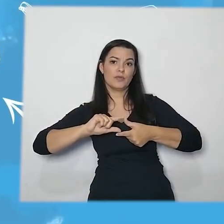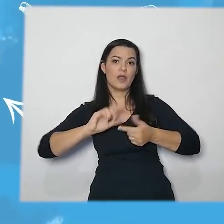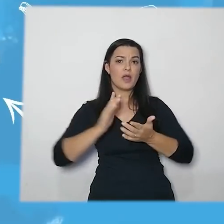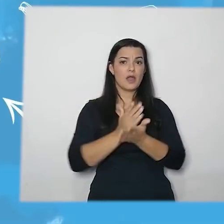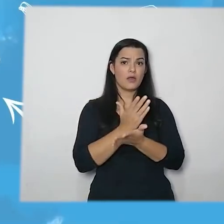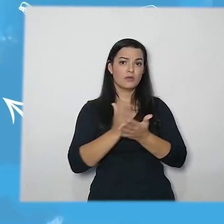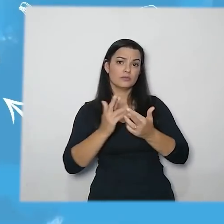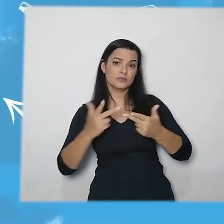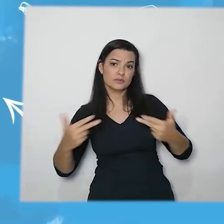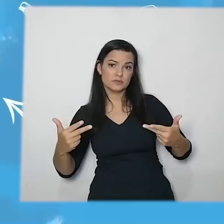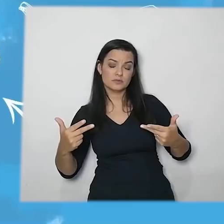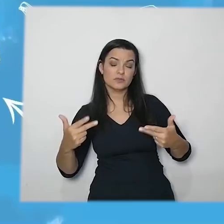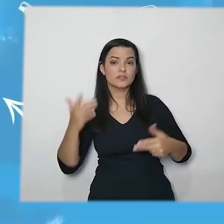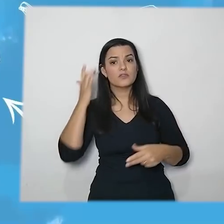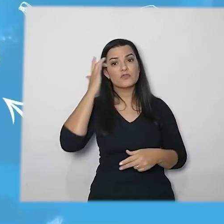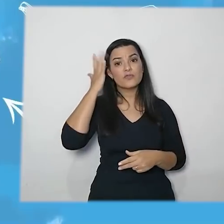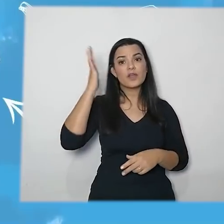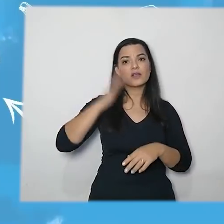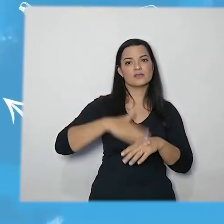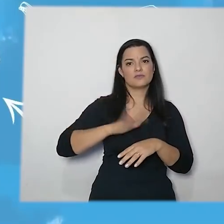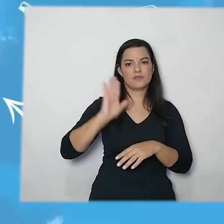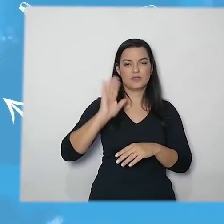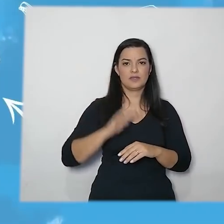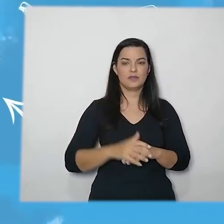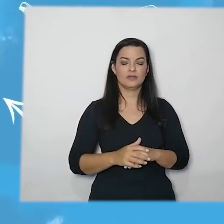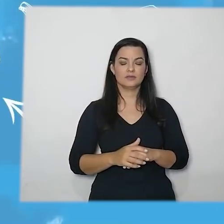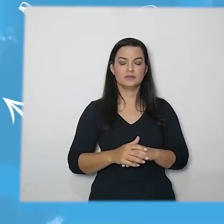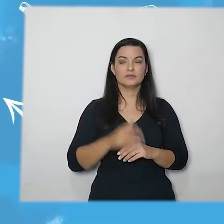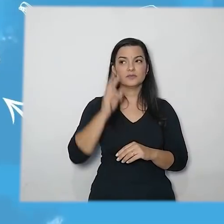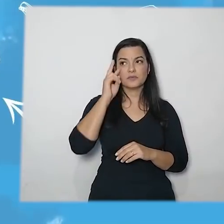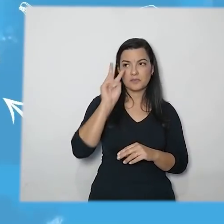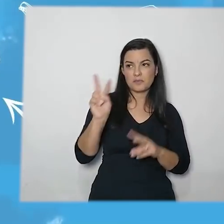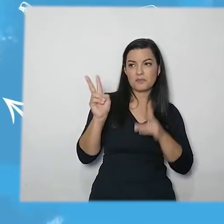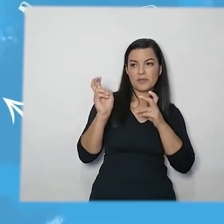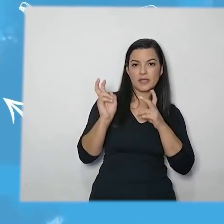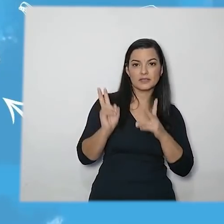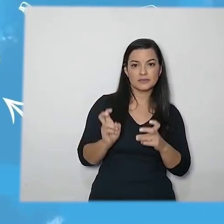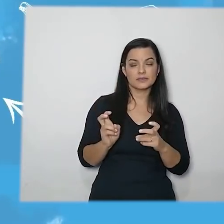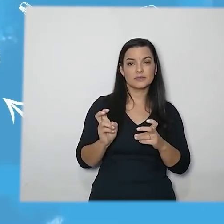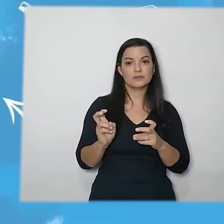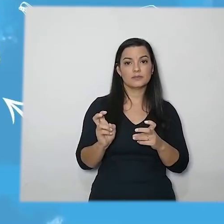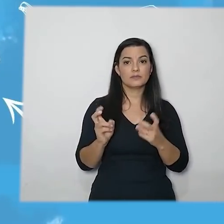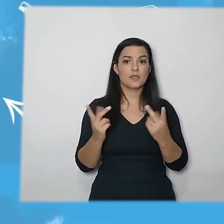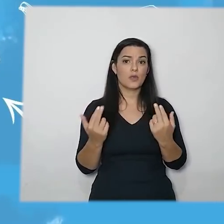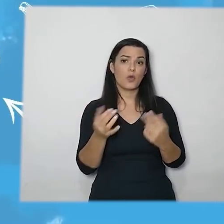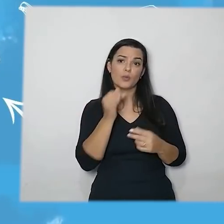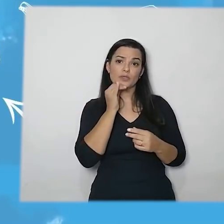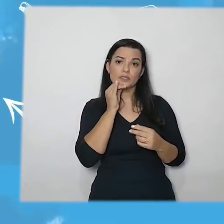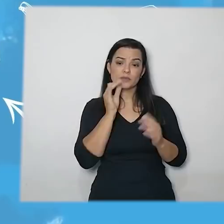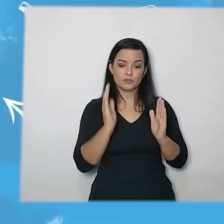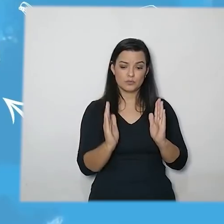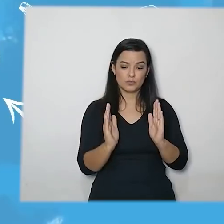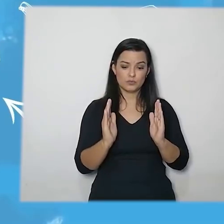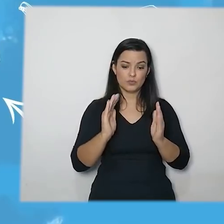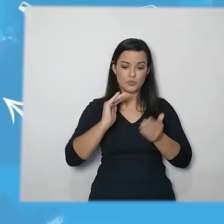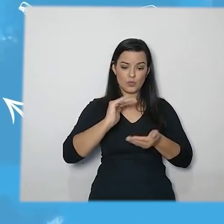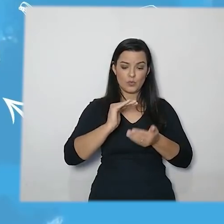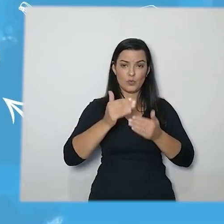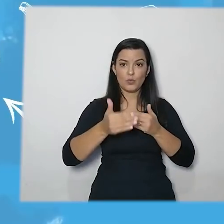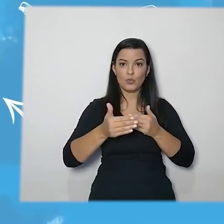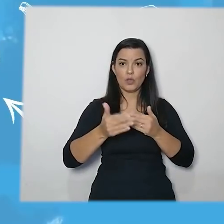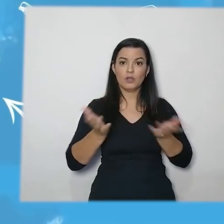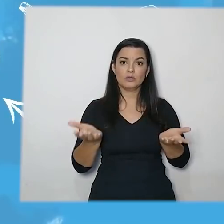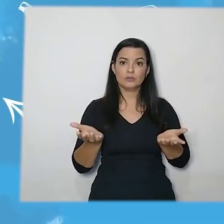podem ser mais fáceis de serem observadas, como um cubo, né? Um